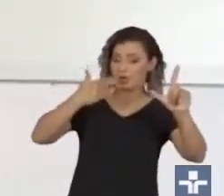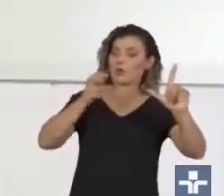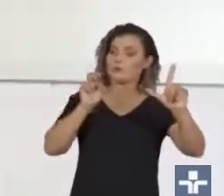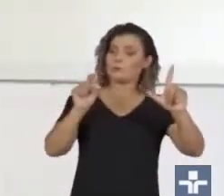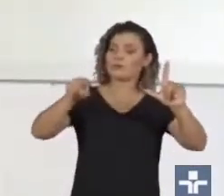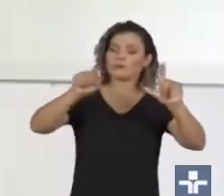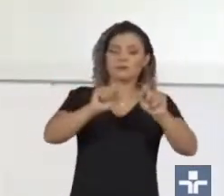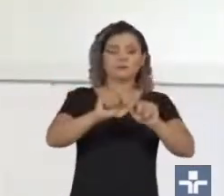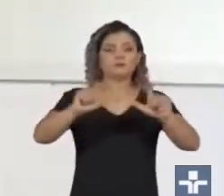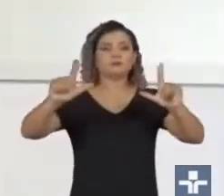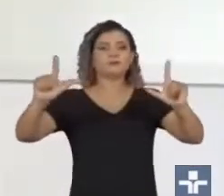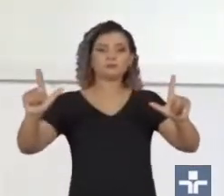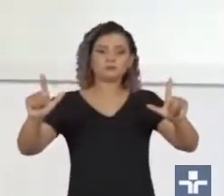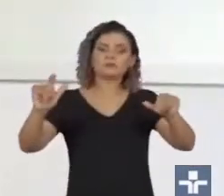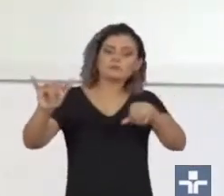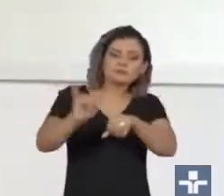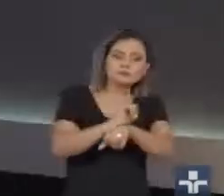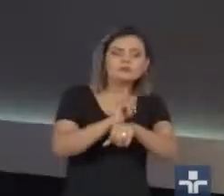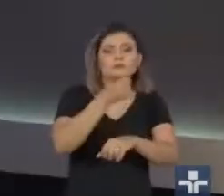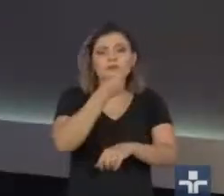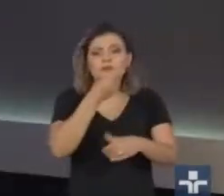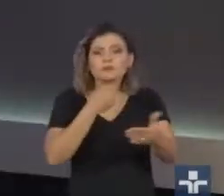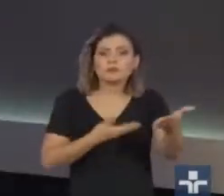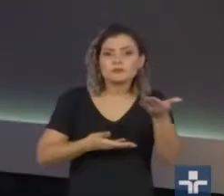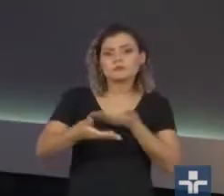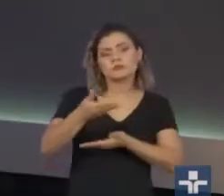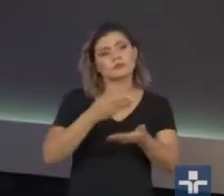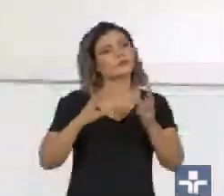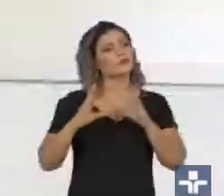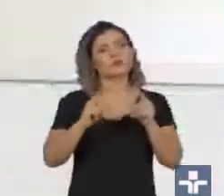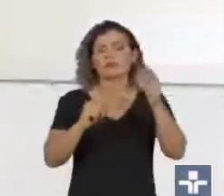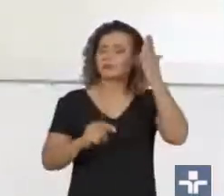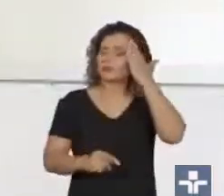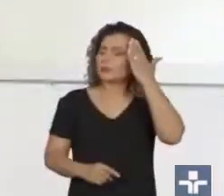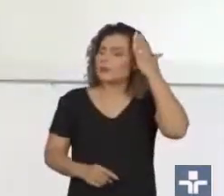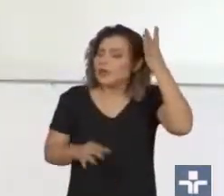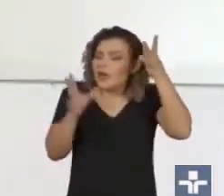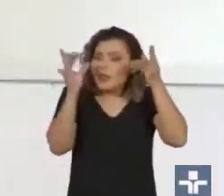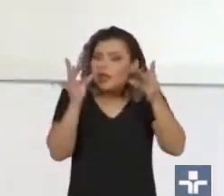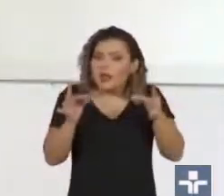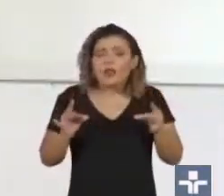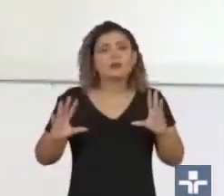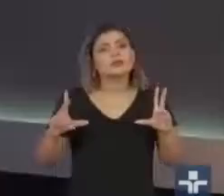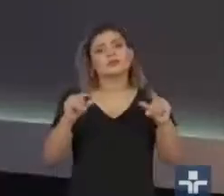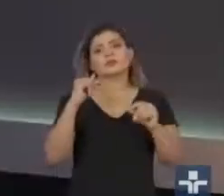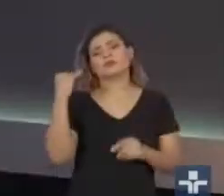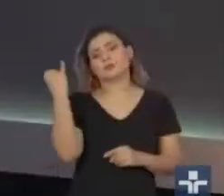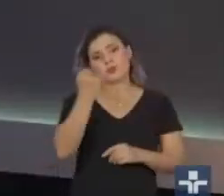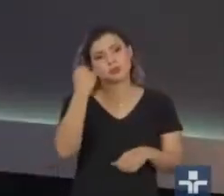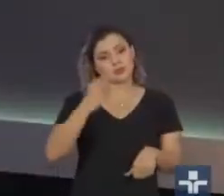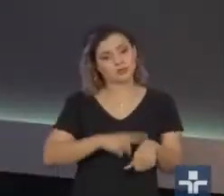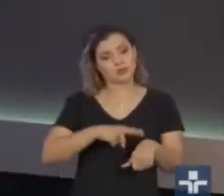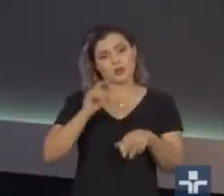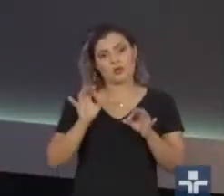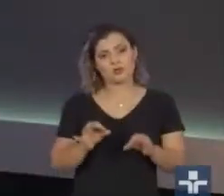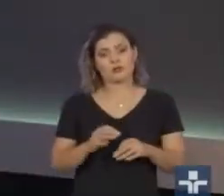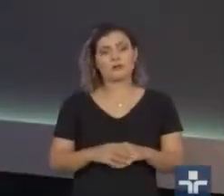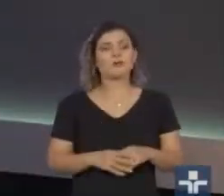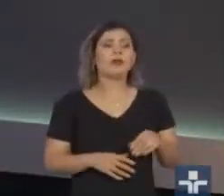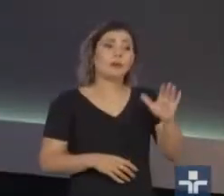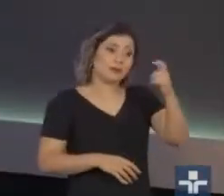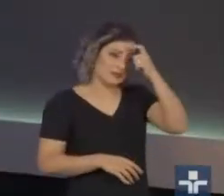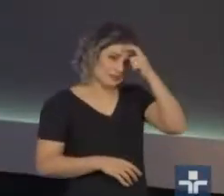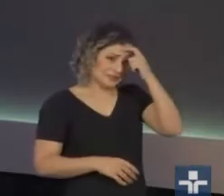entrevistador vai usar para te entrevistar, tudo isso. É bastante, pesa muito na hora, né? E o